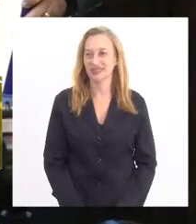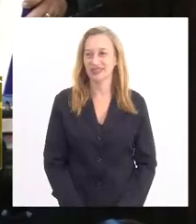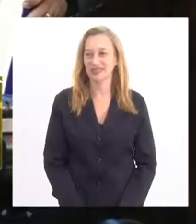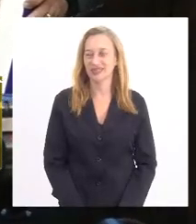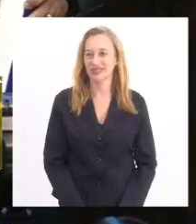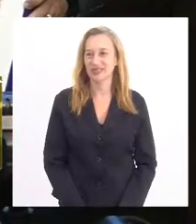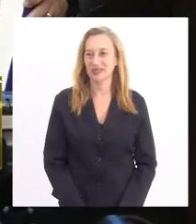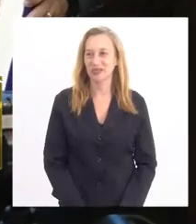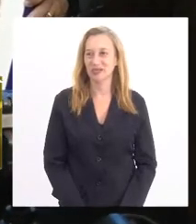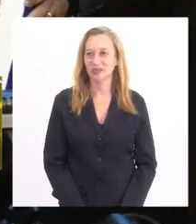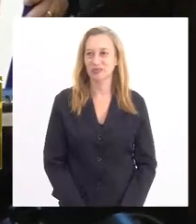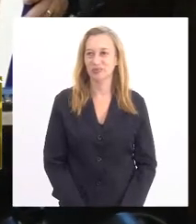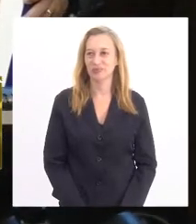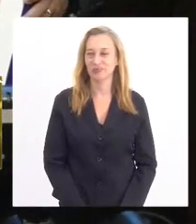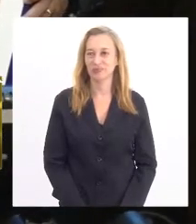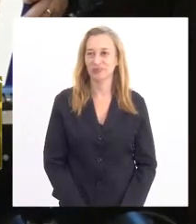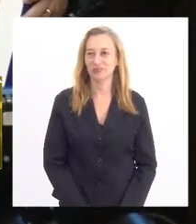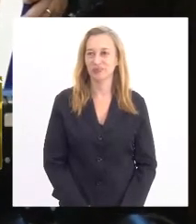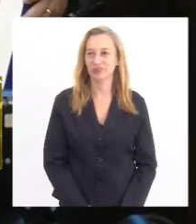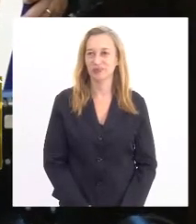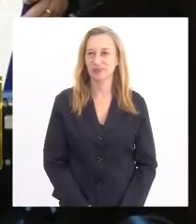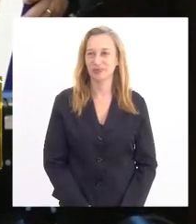E aí